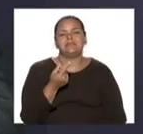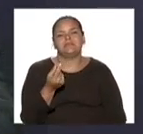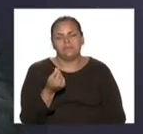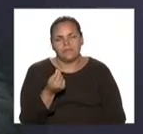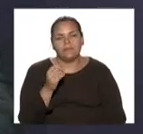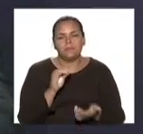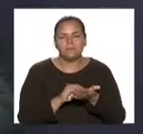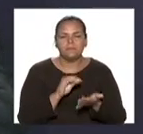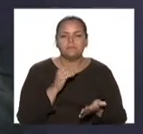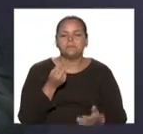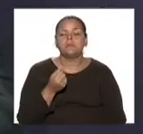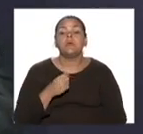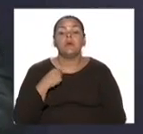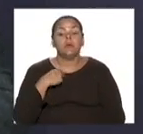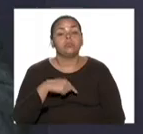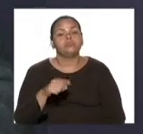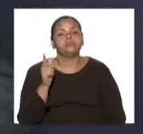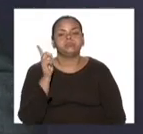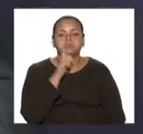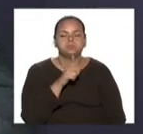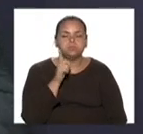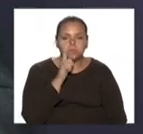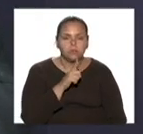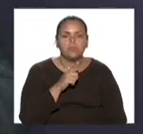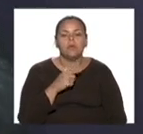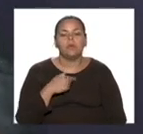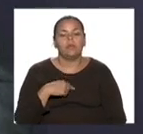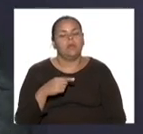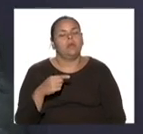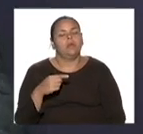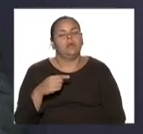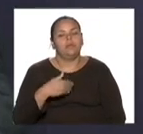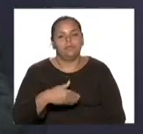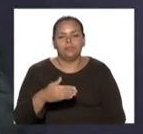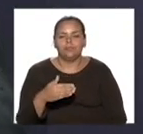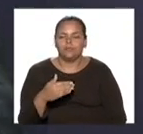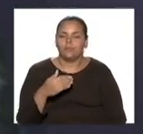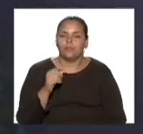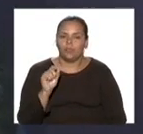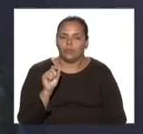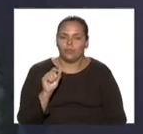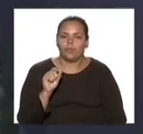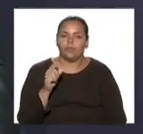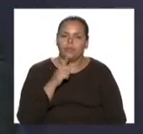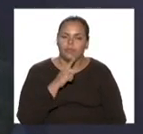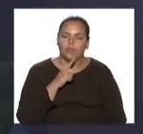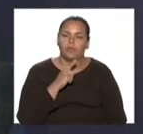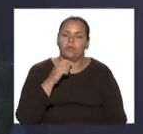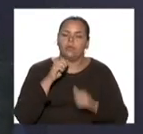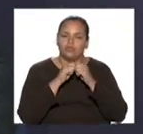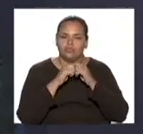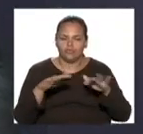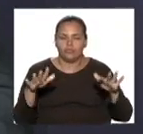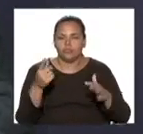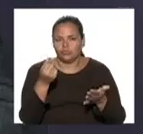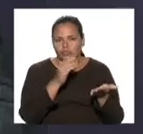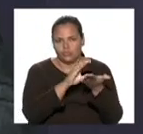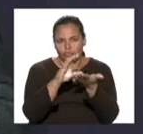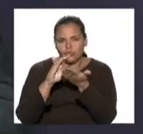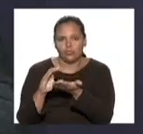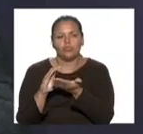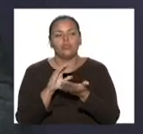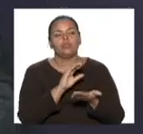financeira tremenda, ser utilizada para potencializar e garantir com que haja uma boa distribuição